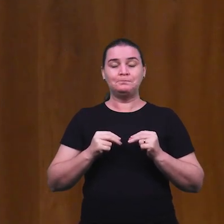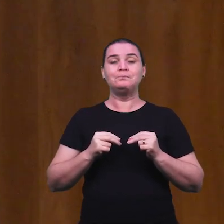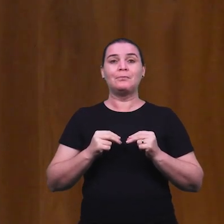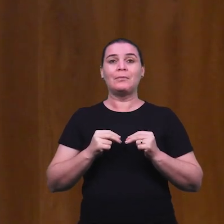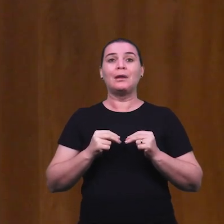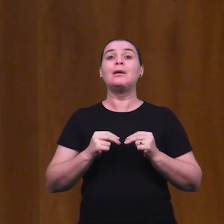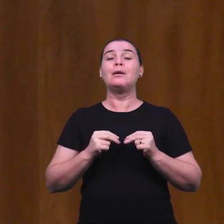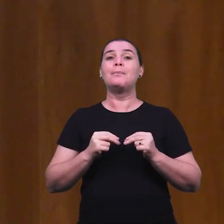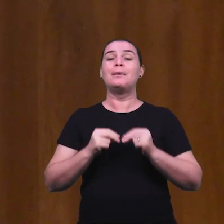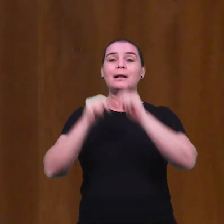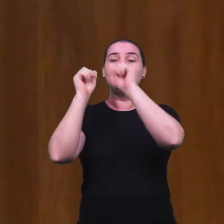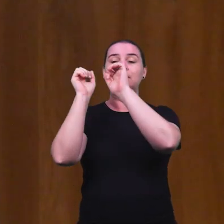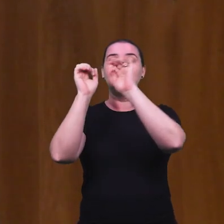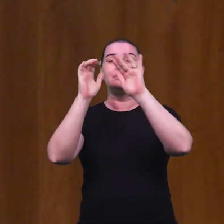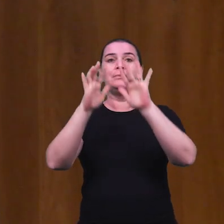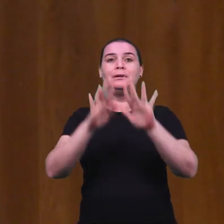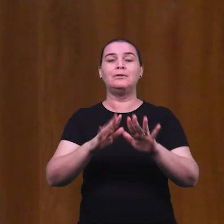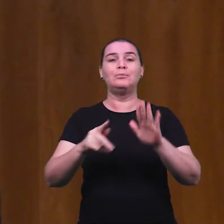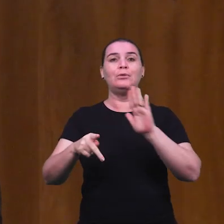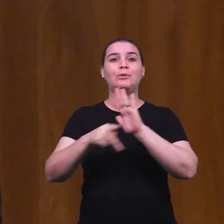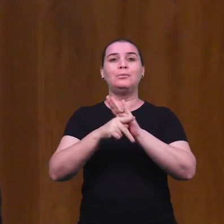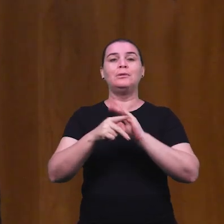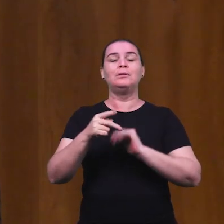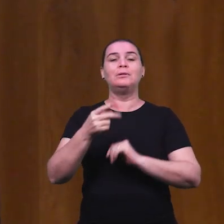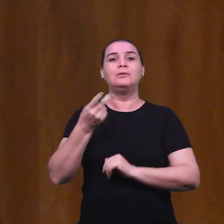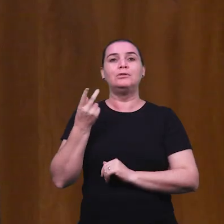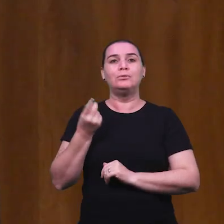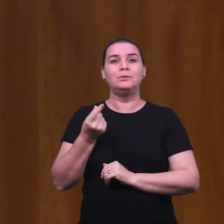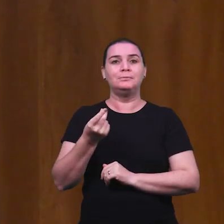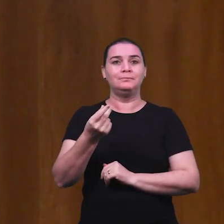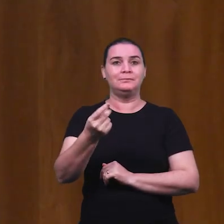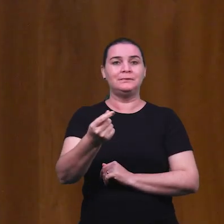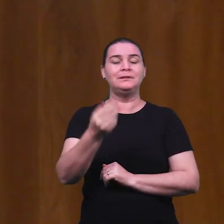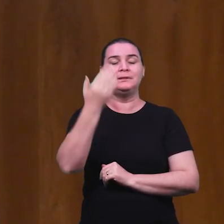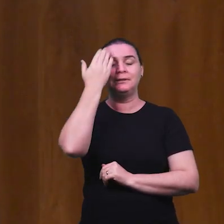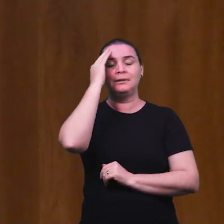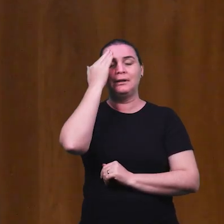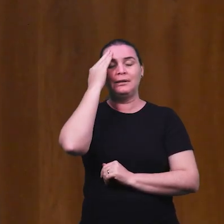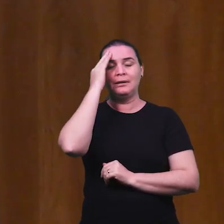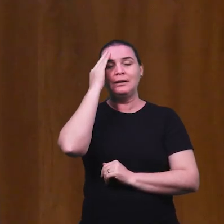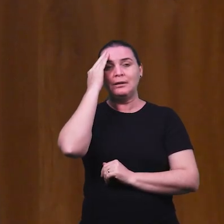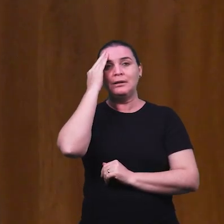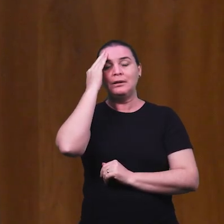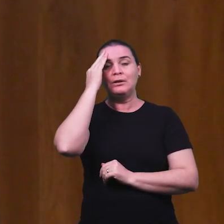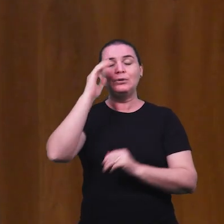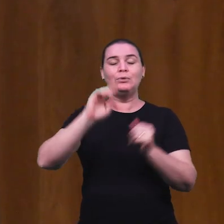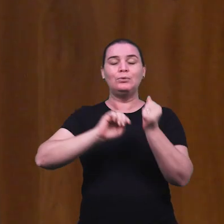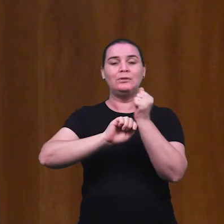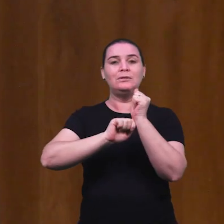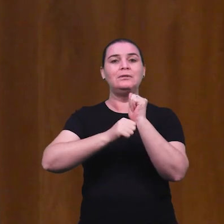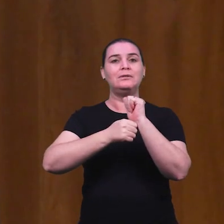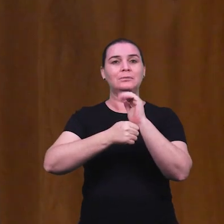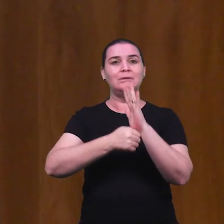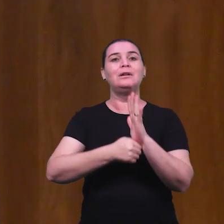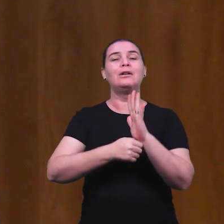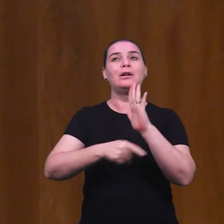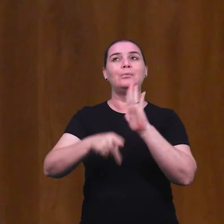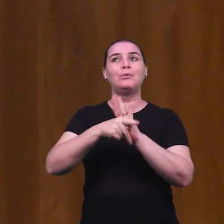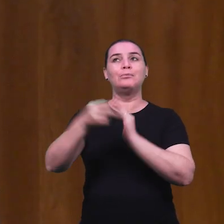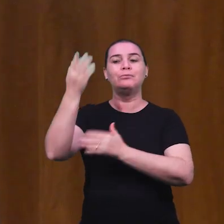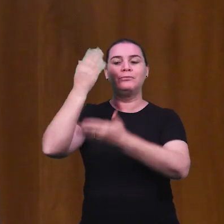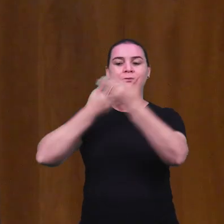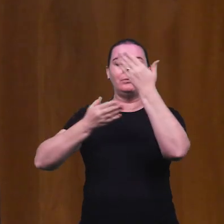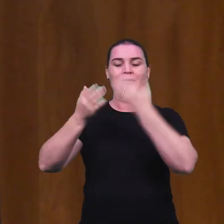desfrutar das bênçãos da sua eternidade, entendermos aqueles que são os mistérios que vêm da sua glória. E nós